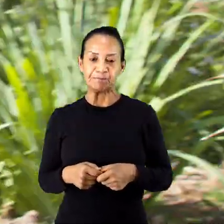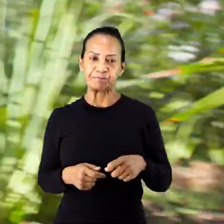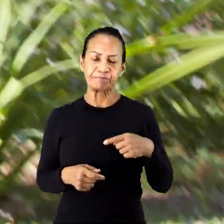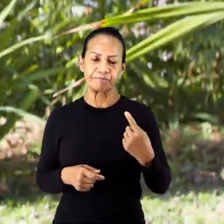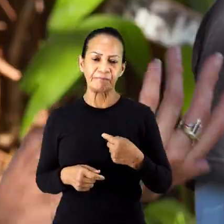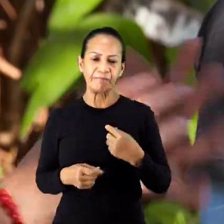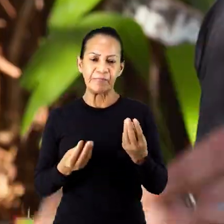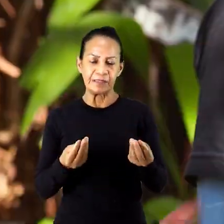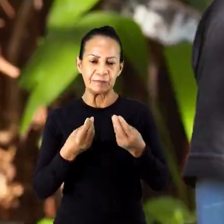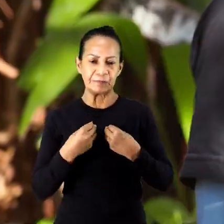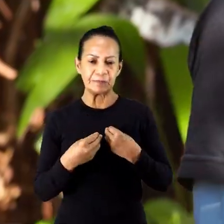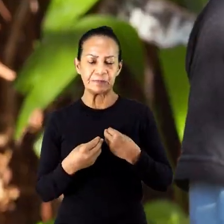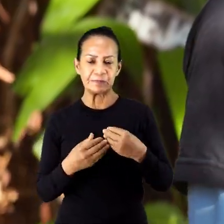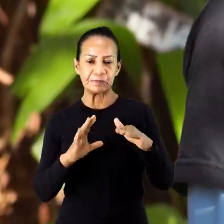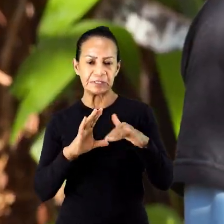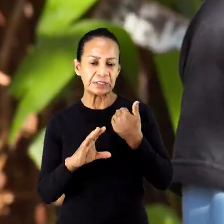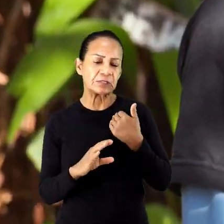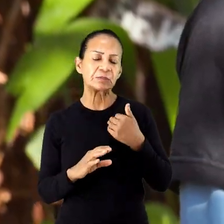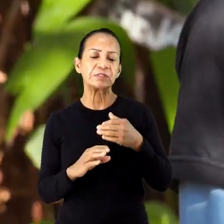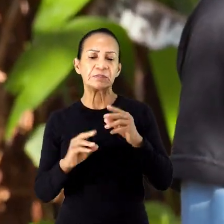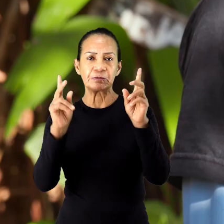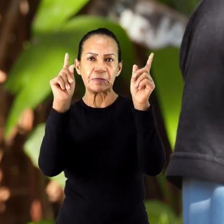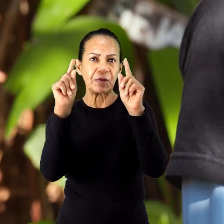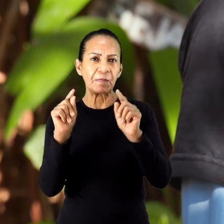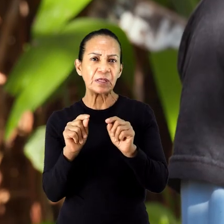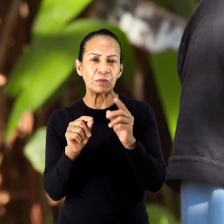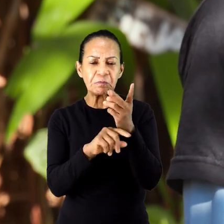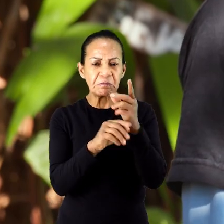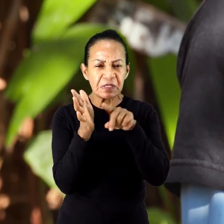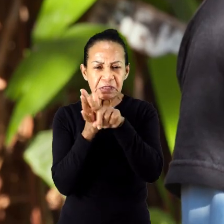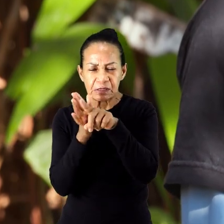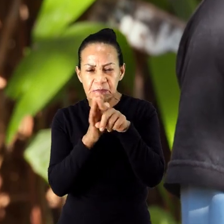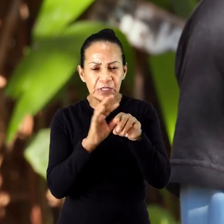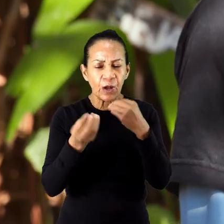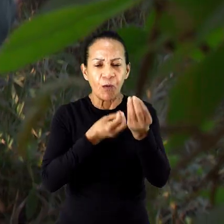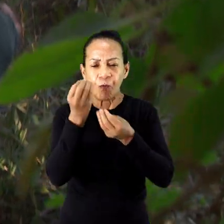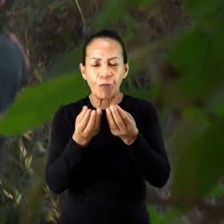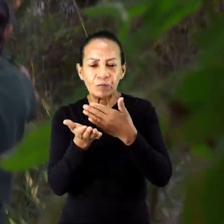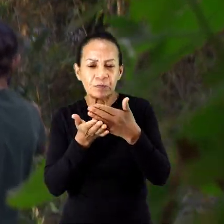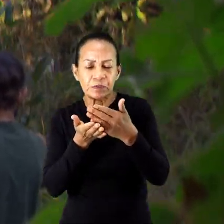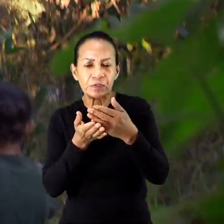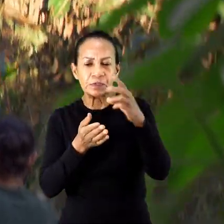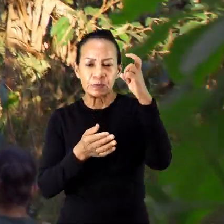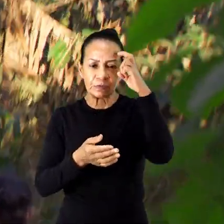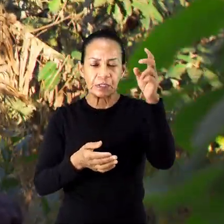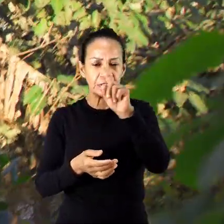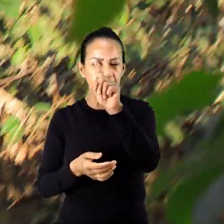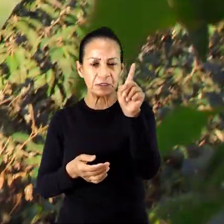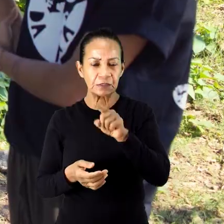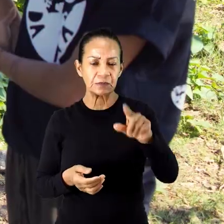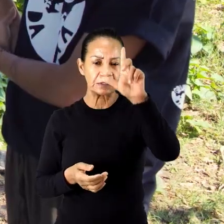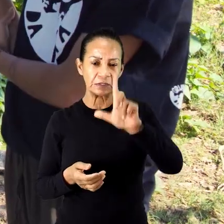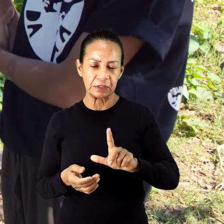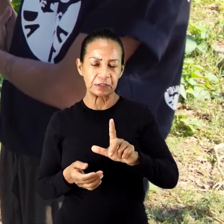né, no Instagram do Grupo da Mata, falando sobre um mapeamento, né, que estava rolando, assim, de iniciativas culturais